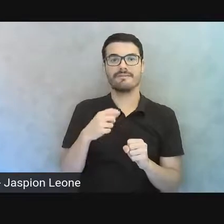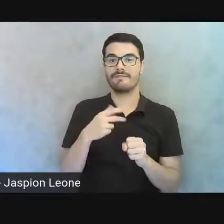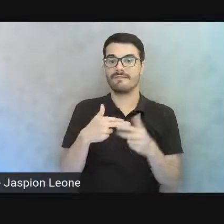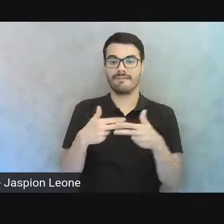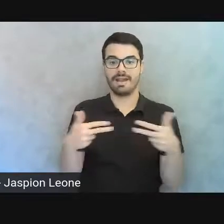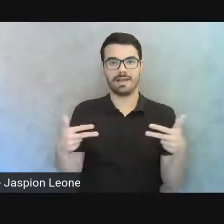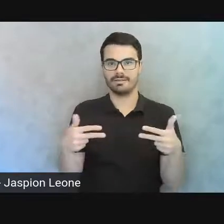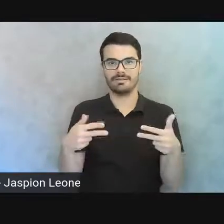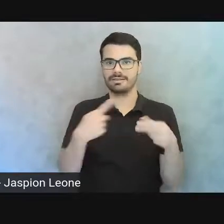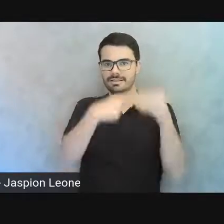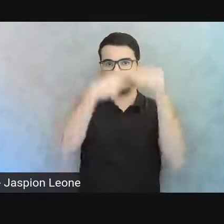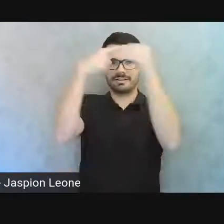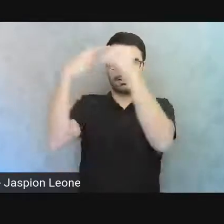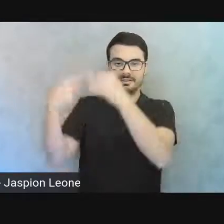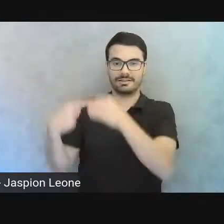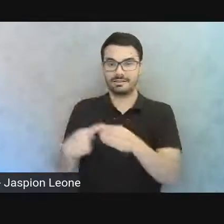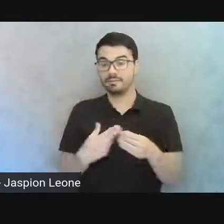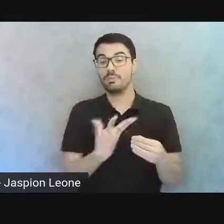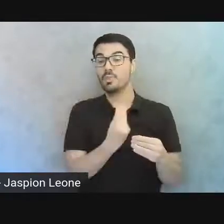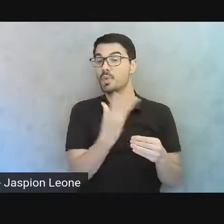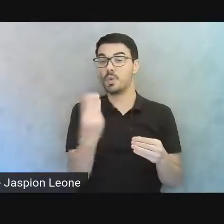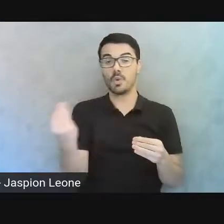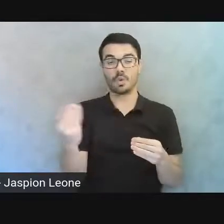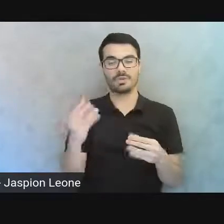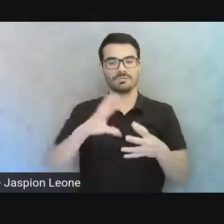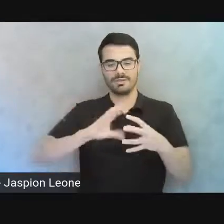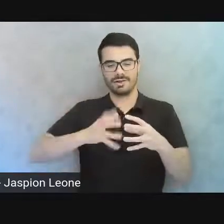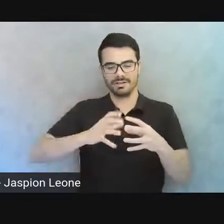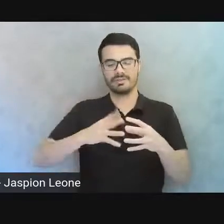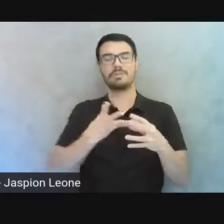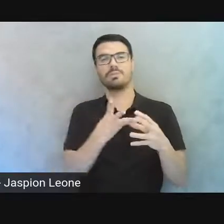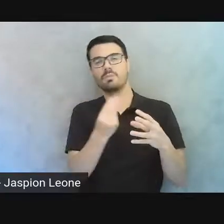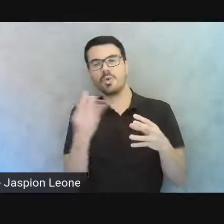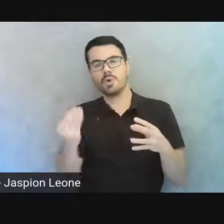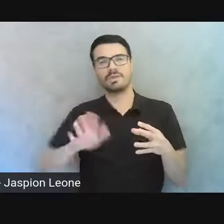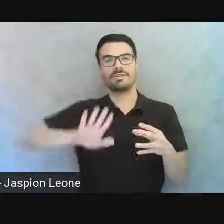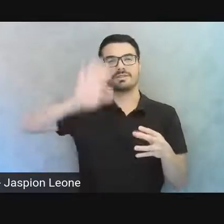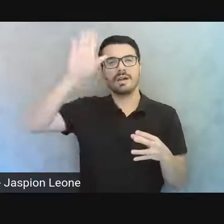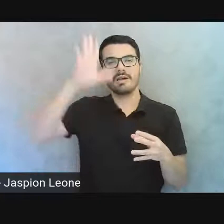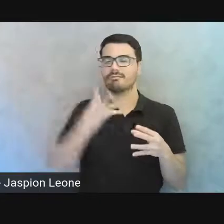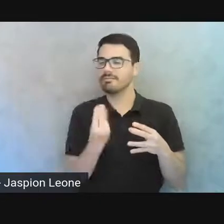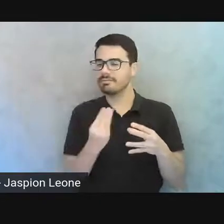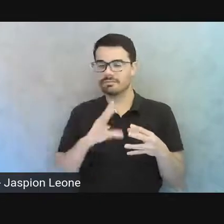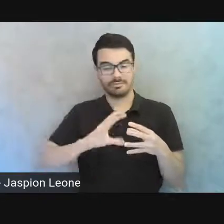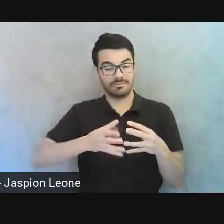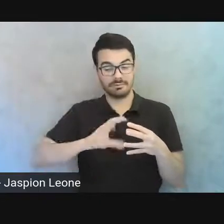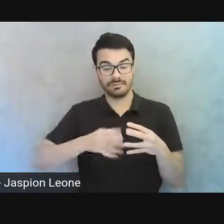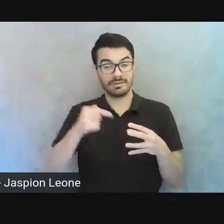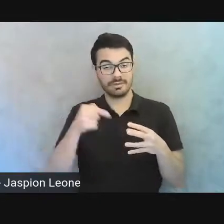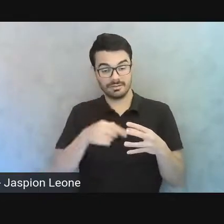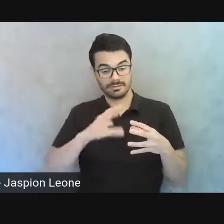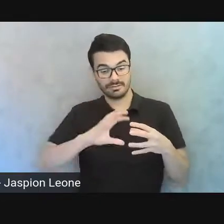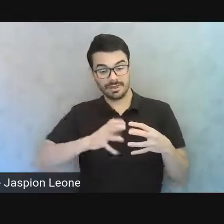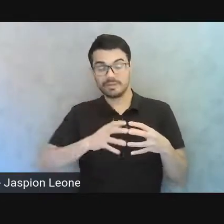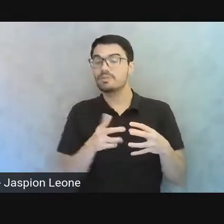de candidatos, uma quantidade imensa de partidos, né? A maior parte dos partidos sem